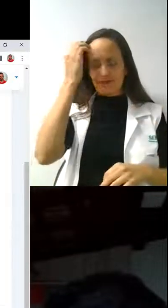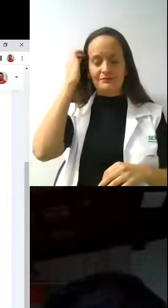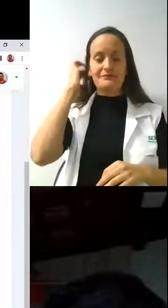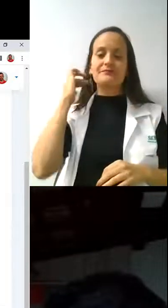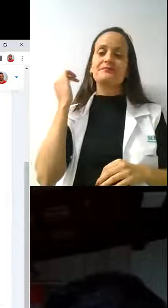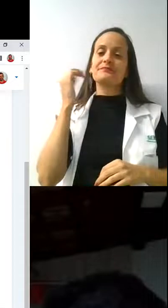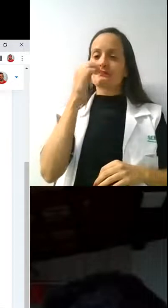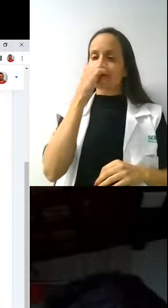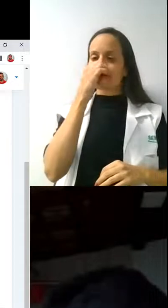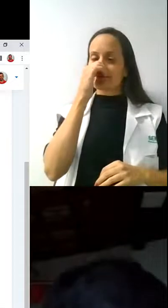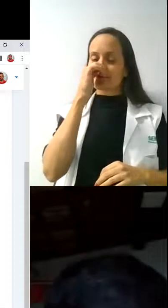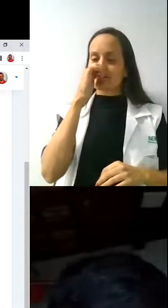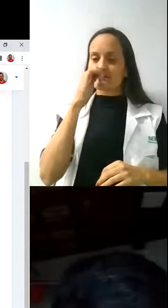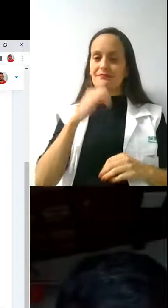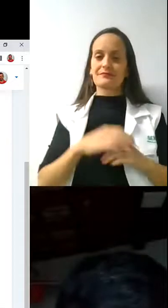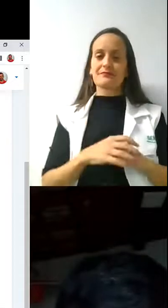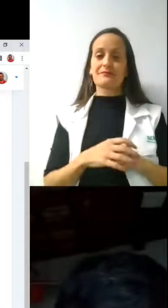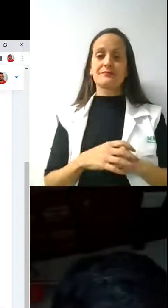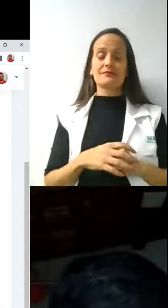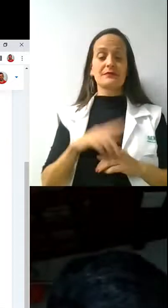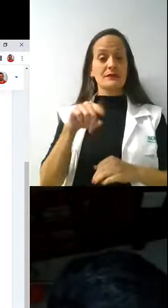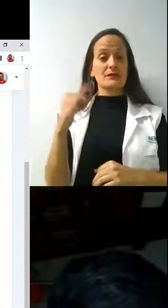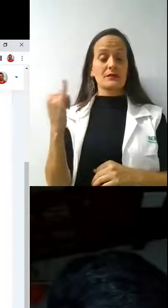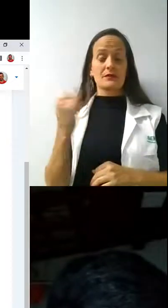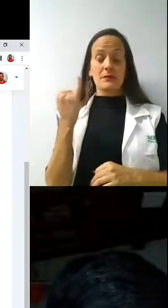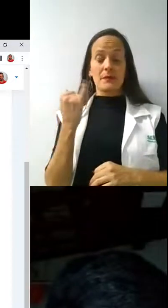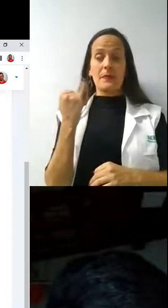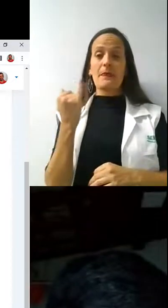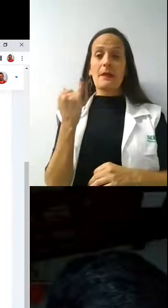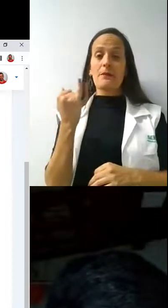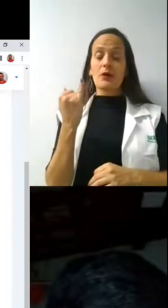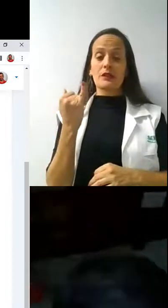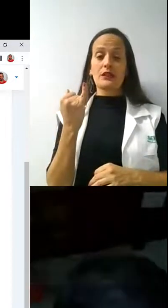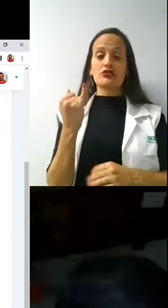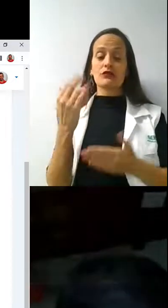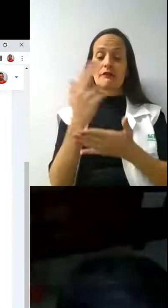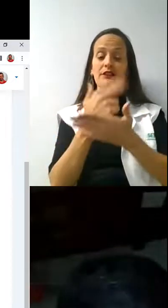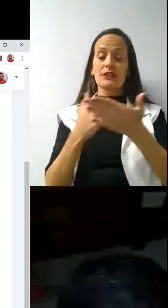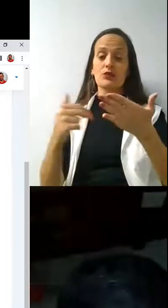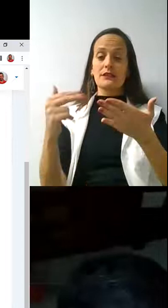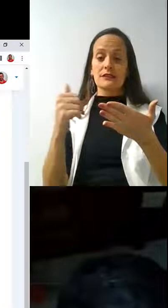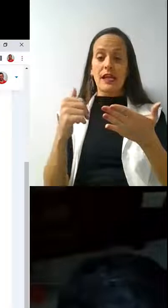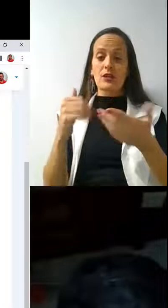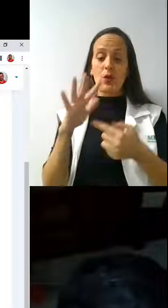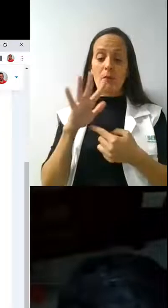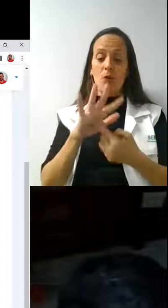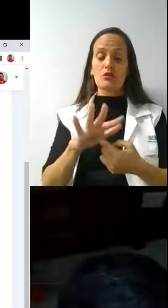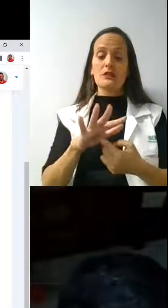Você precisa representar esses 30 metros na prática, ou no desenho, perdão. Então você precisa usar uma escala de